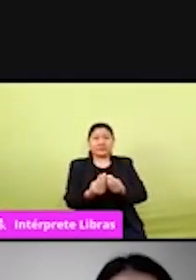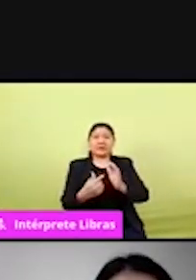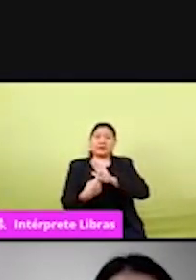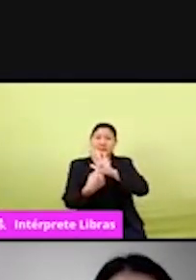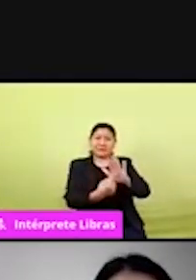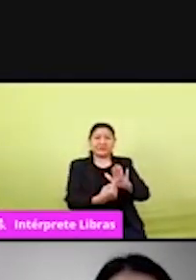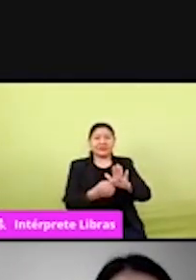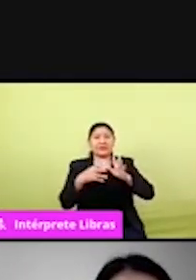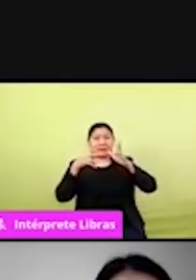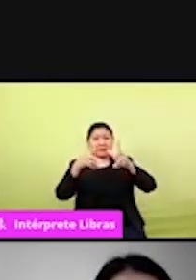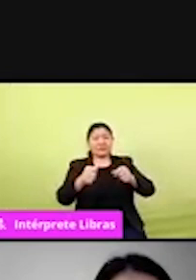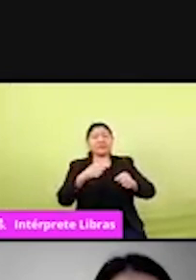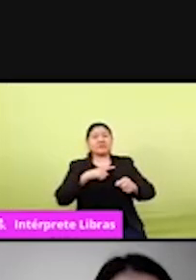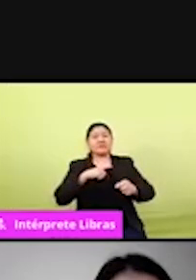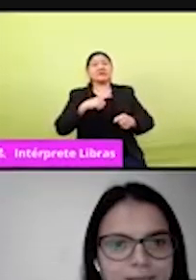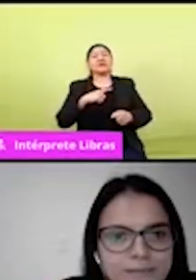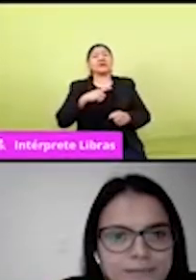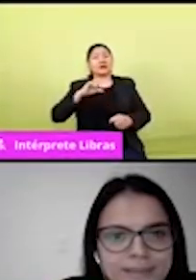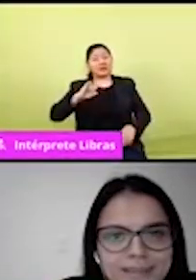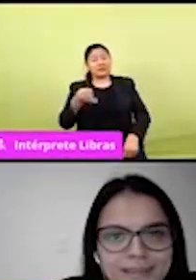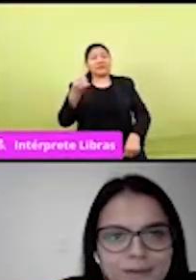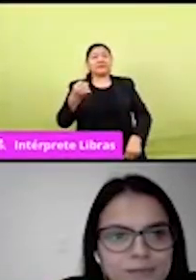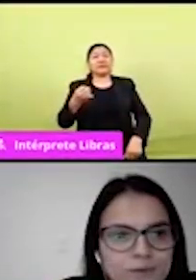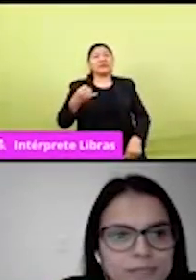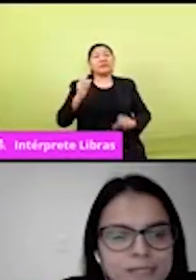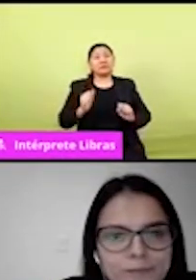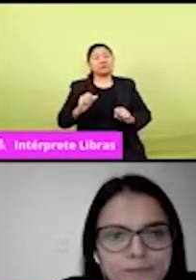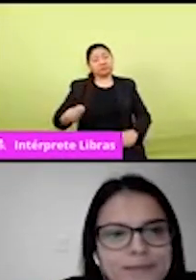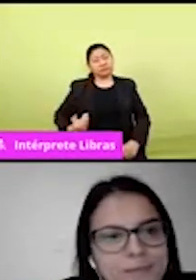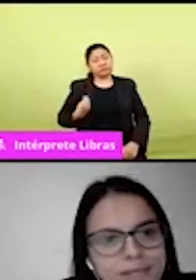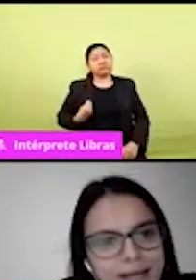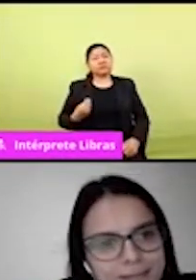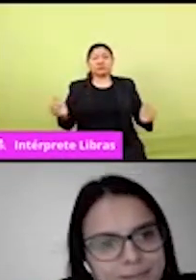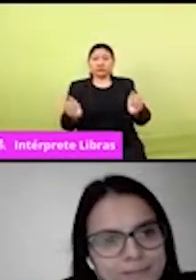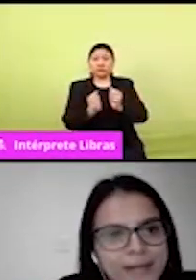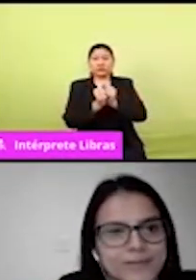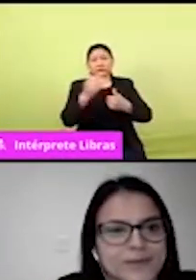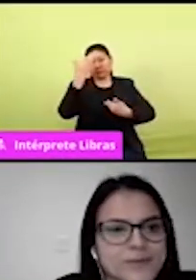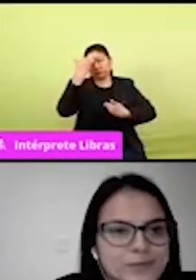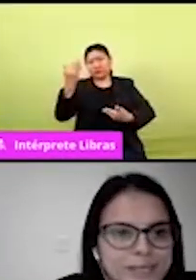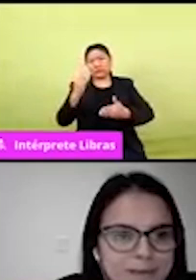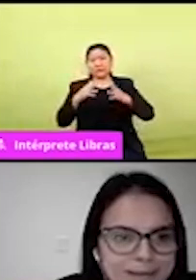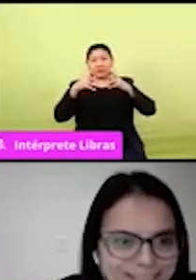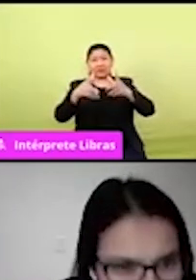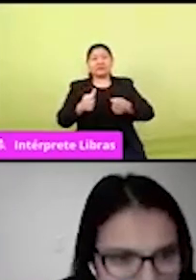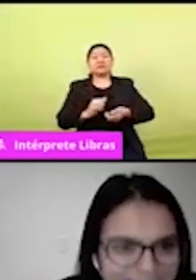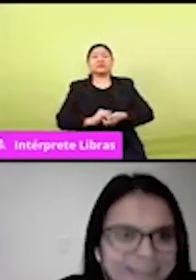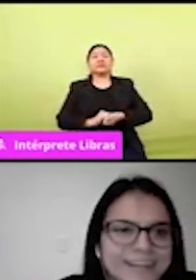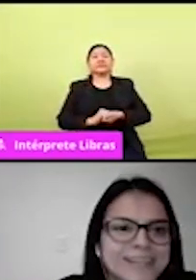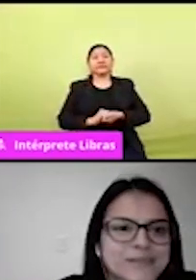todos aí gostem e participem aí da nossa formação. Obrigada, a palavra vai com você,